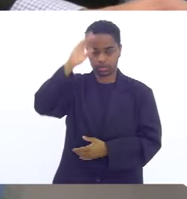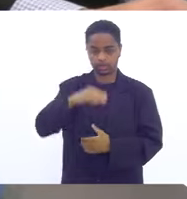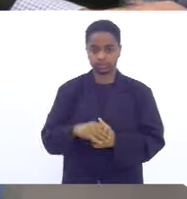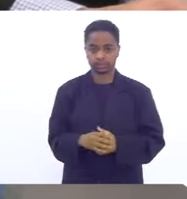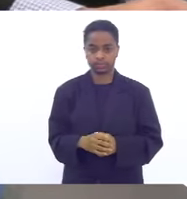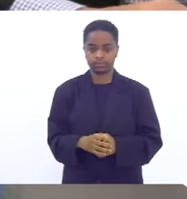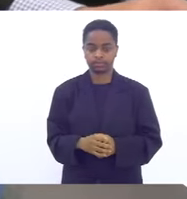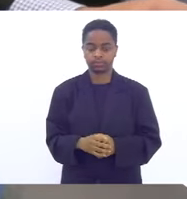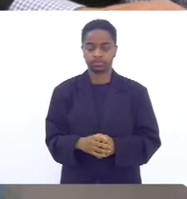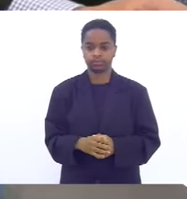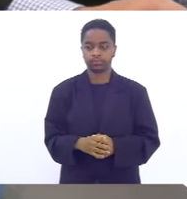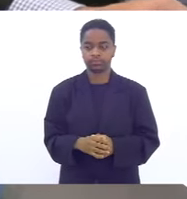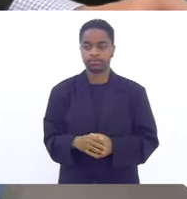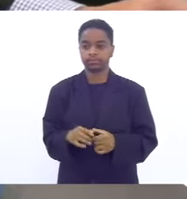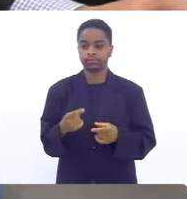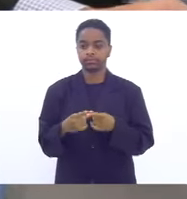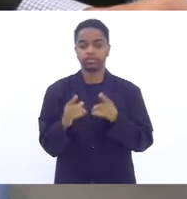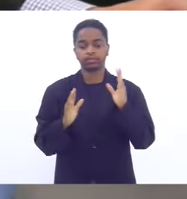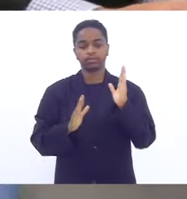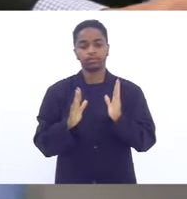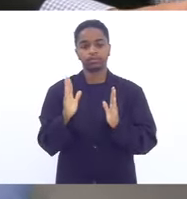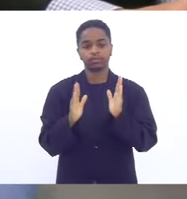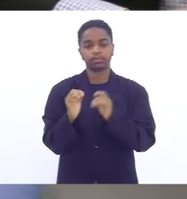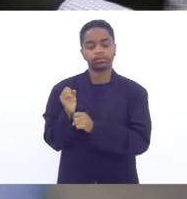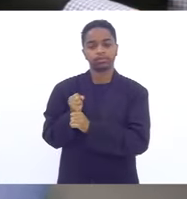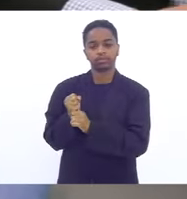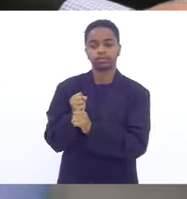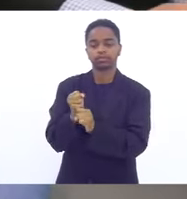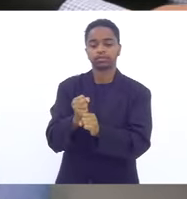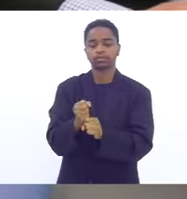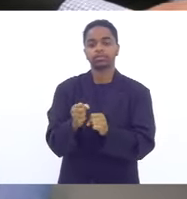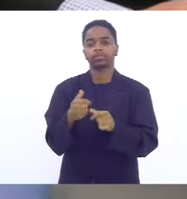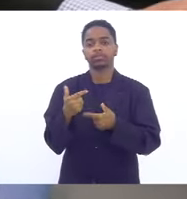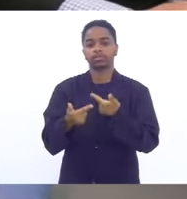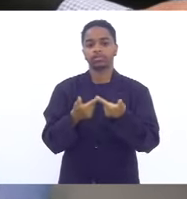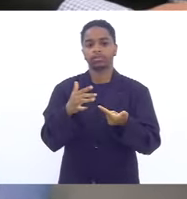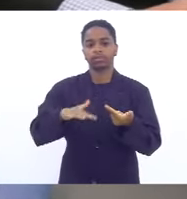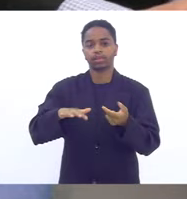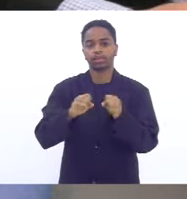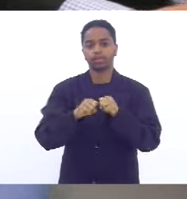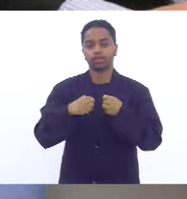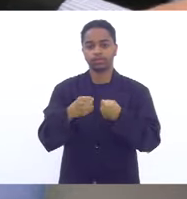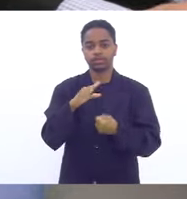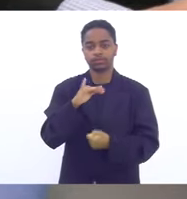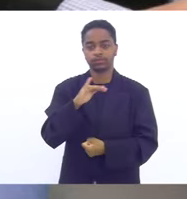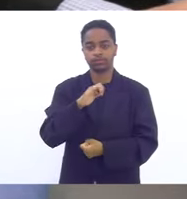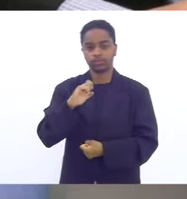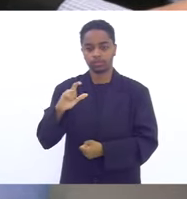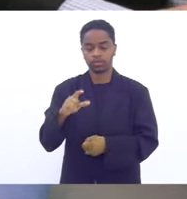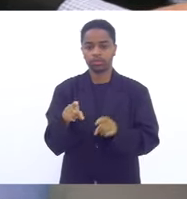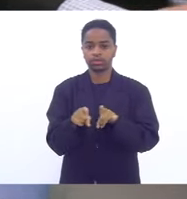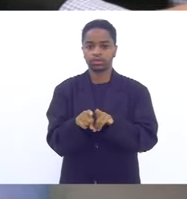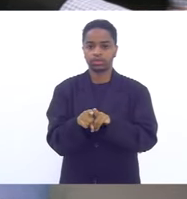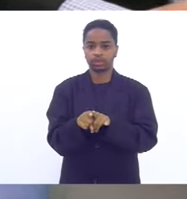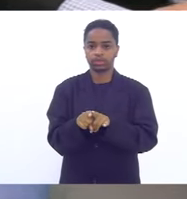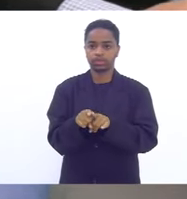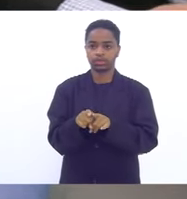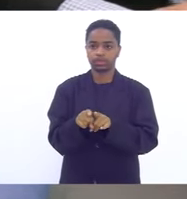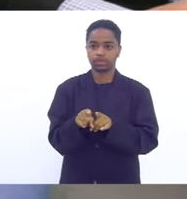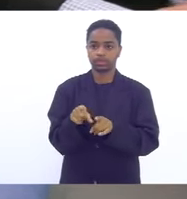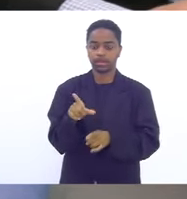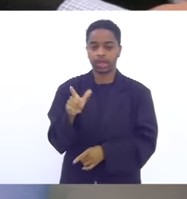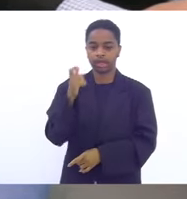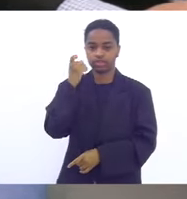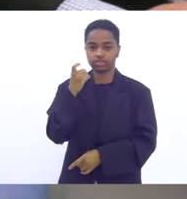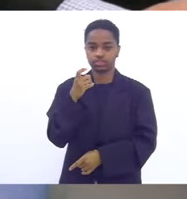foi, durante muito tempo, superintendente de Defesa Civil do Estado, com grande experiência nessa área, e como superintendente, um ex-diretor